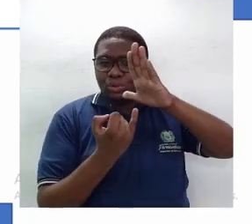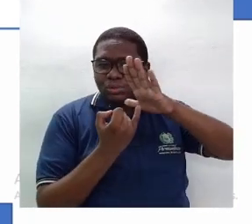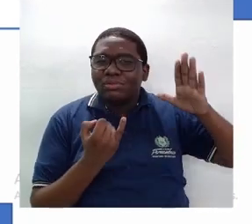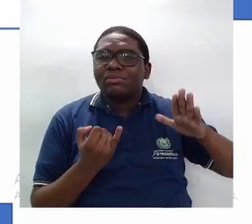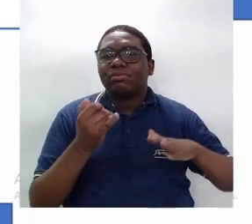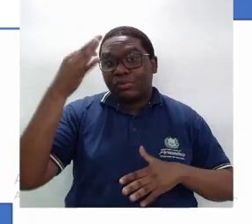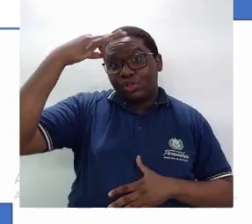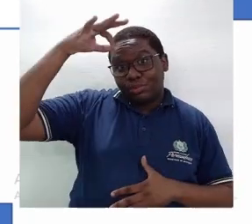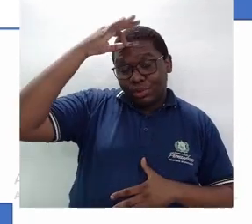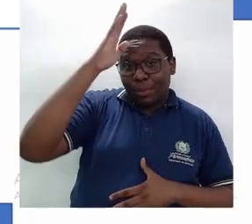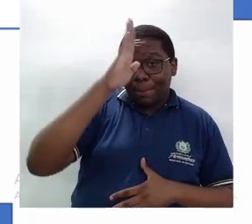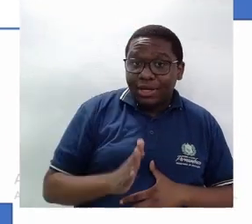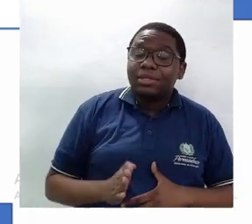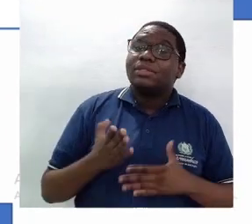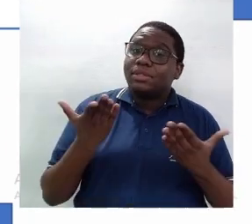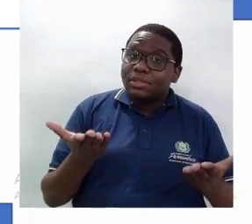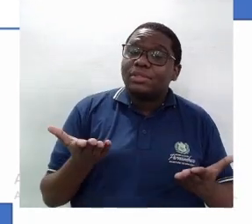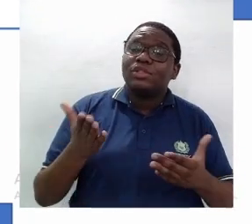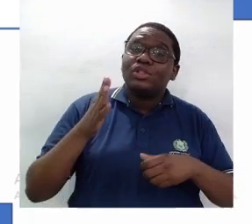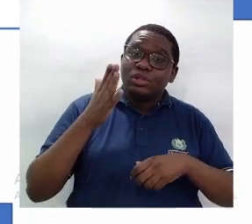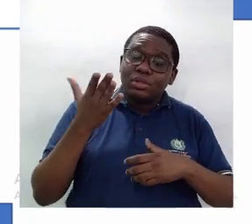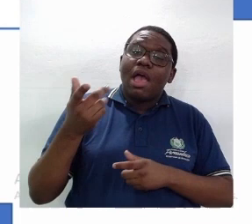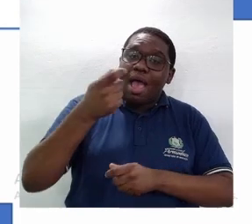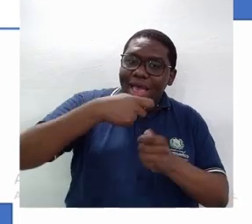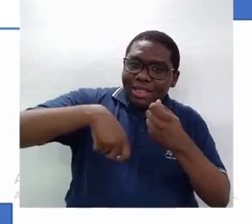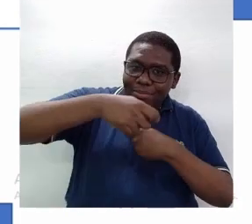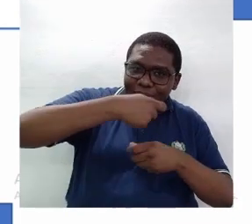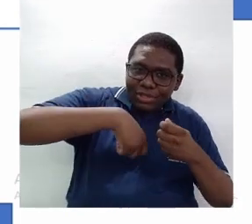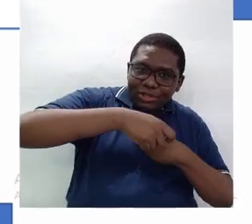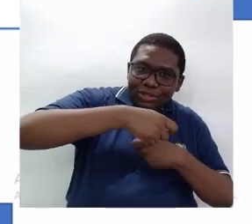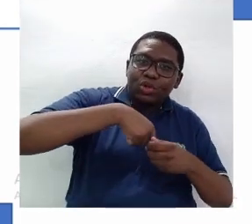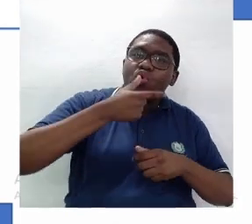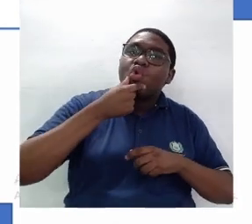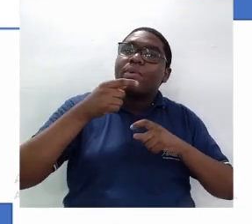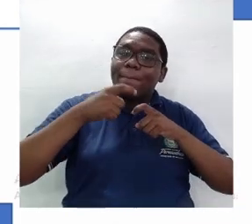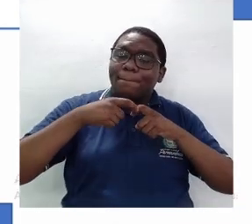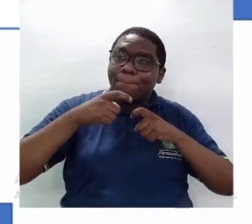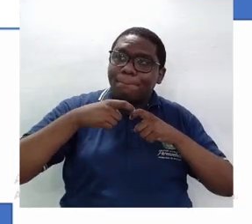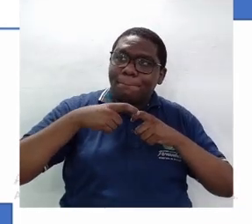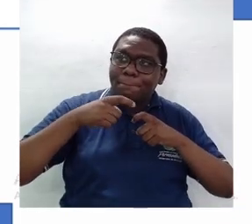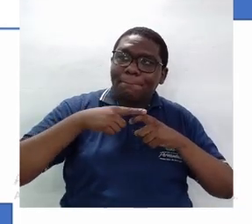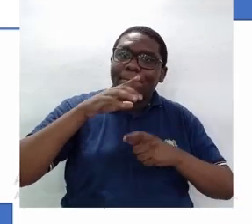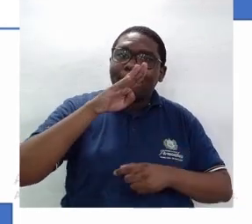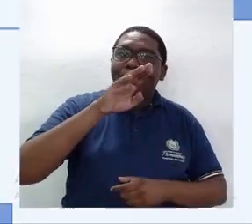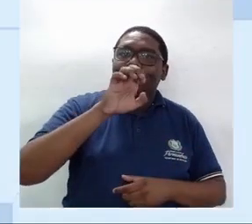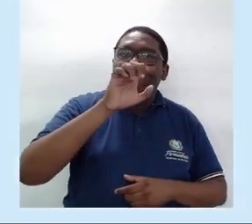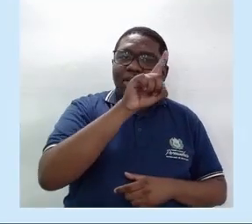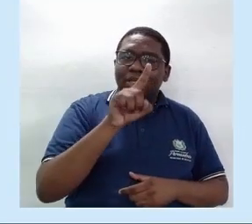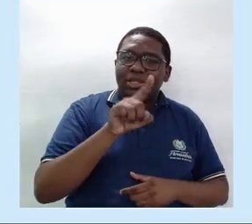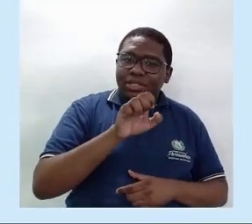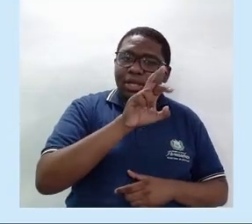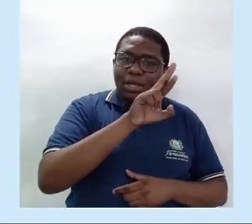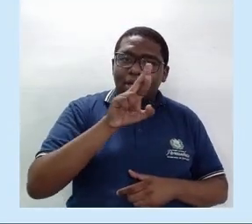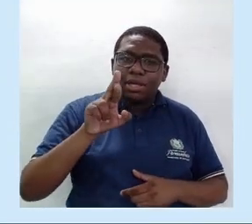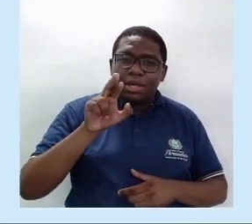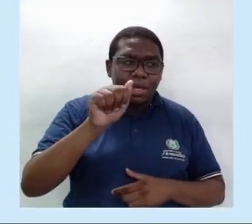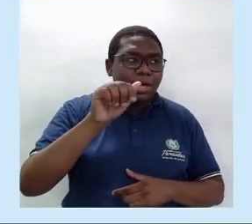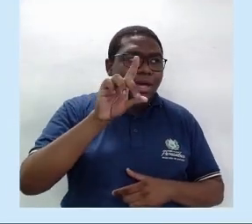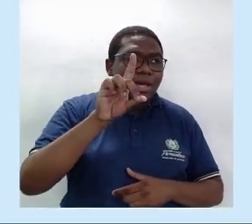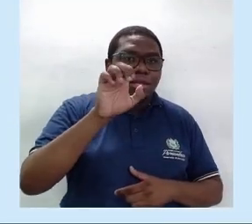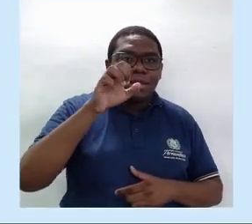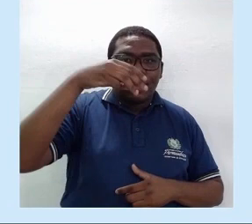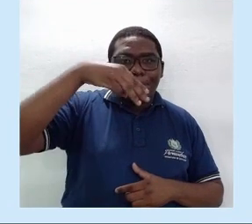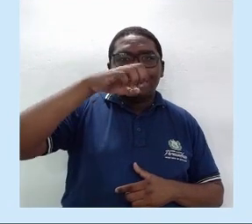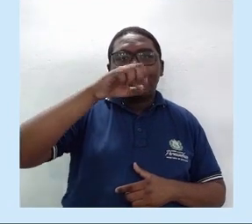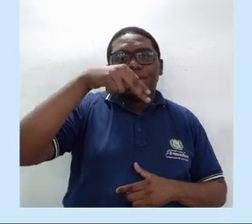destacou muito durante a administração do médico carioca Bezerra de Menezes. Olha a foto de Bezerra